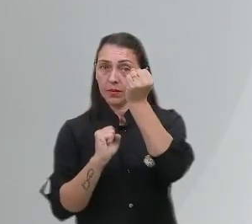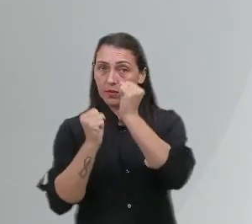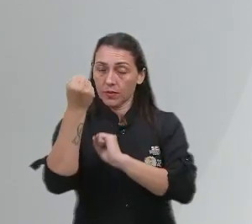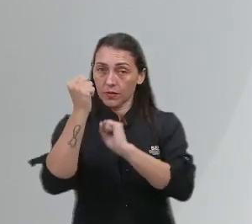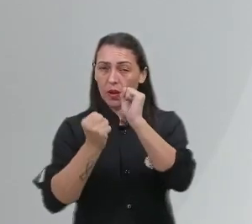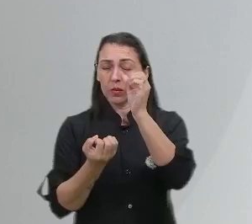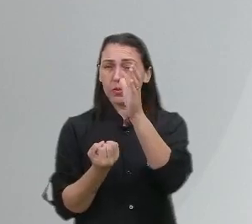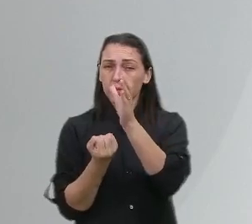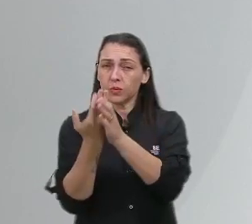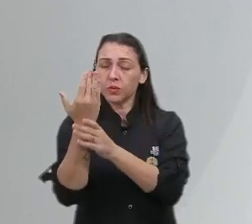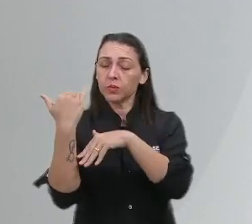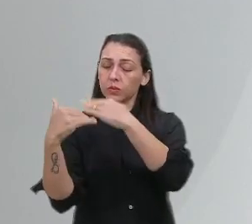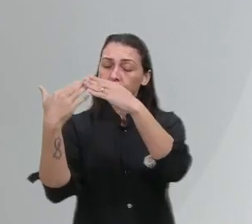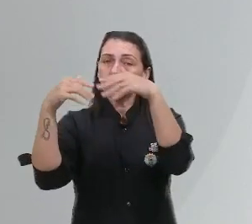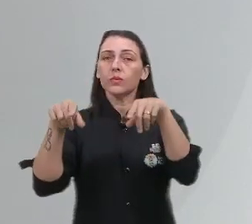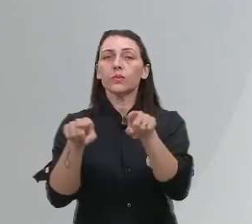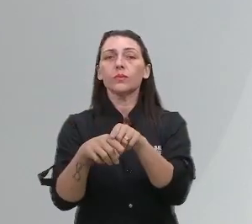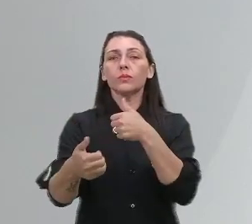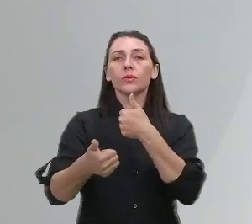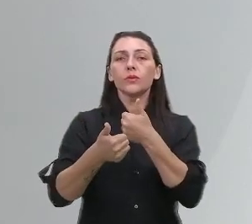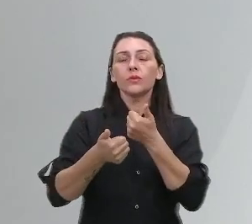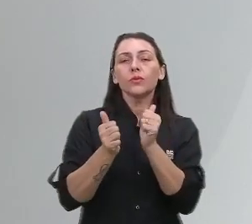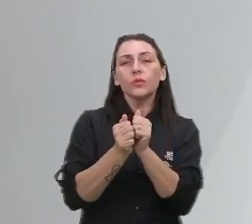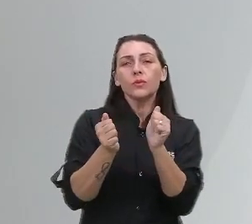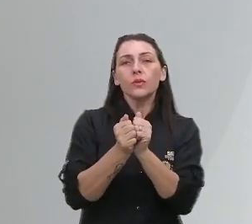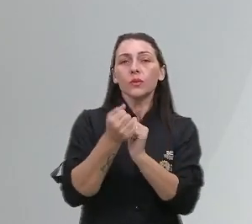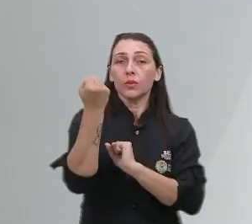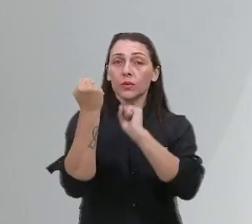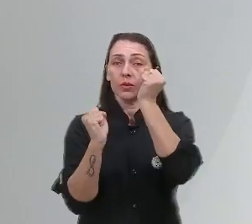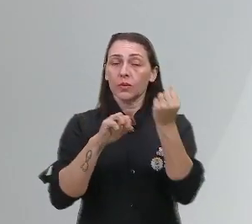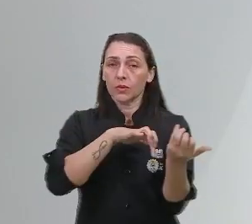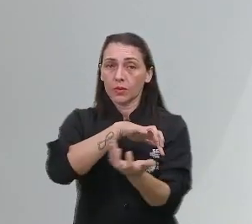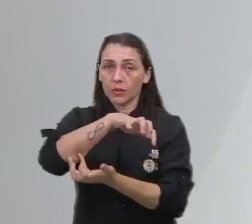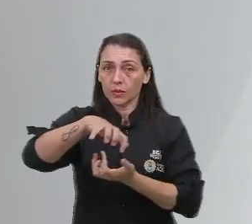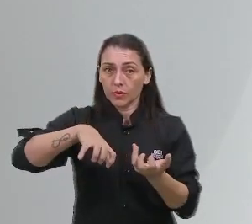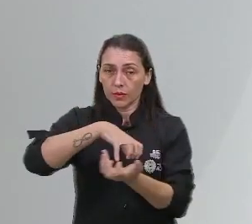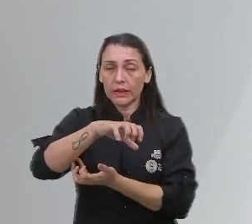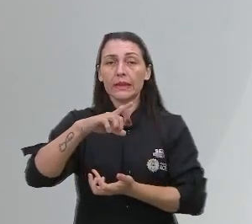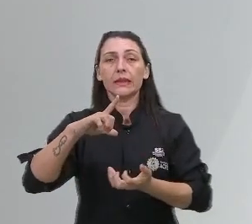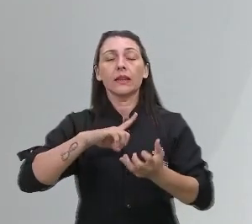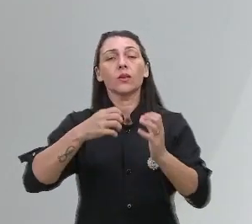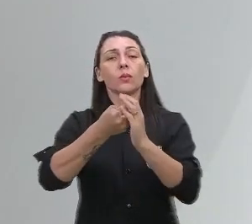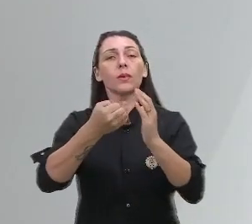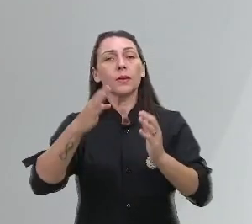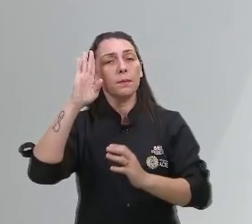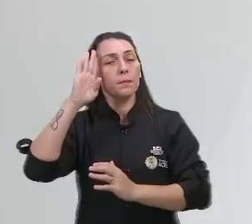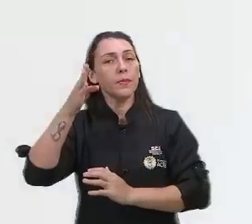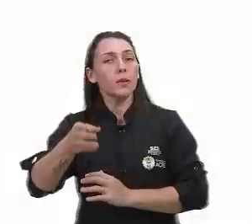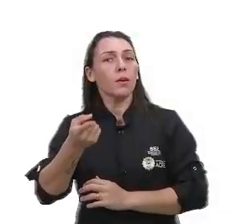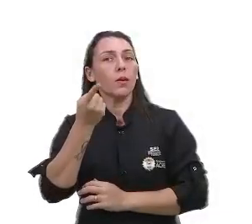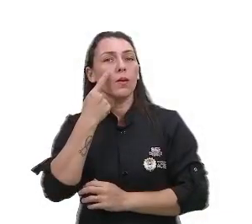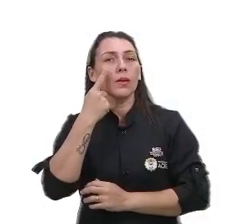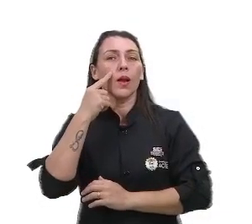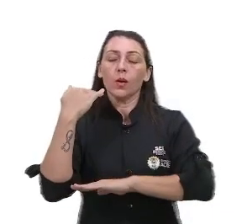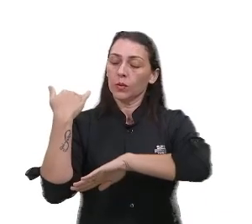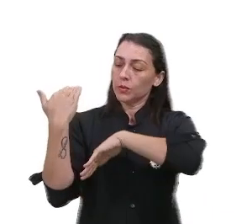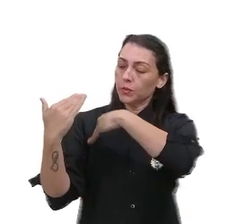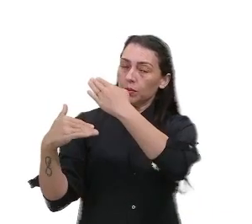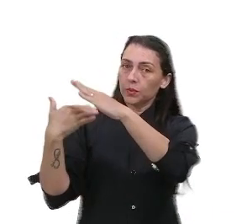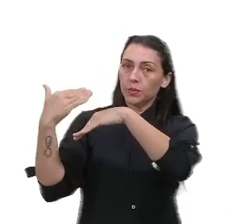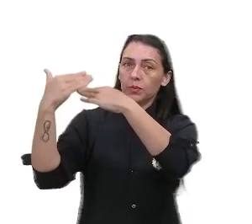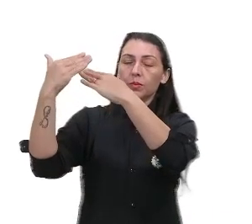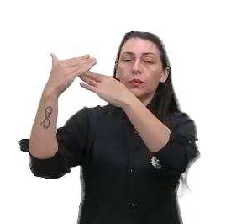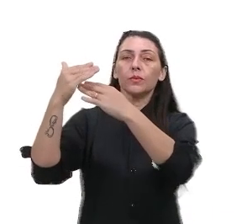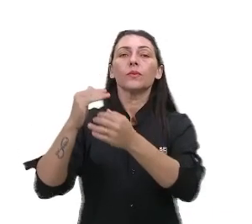se desenvolveu juntamente com a Revolução Industrial. Então nós temos como característica, olha só, o desenvolvimento